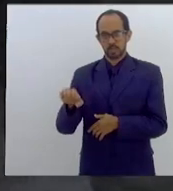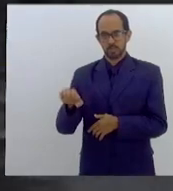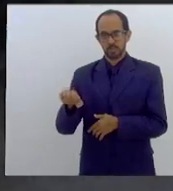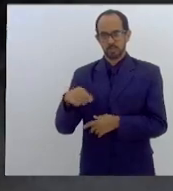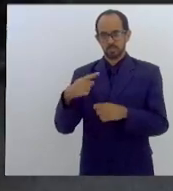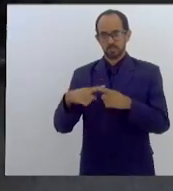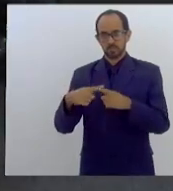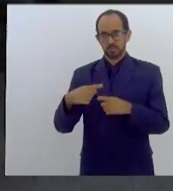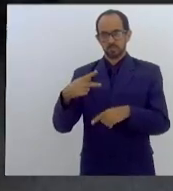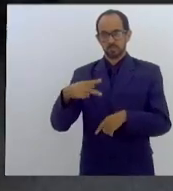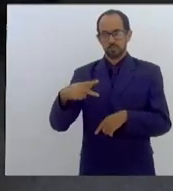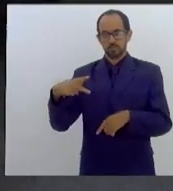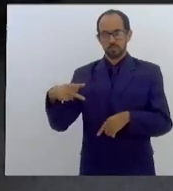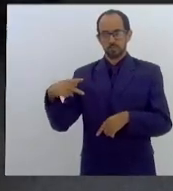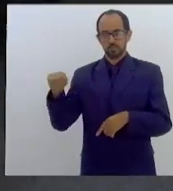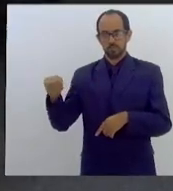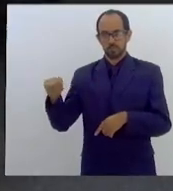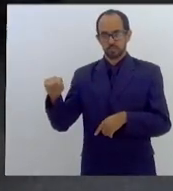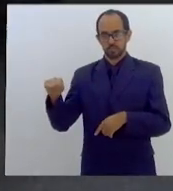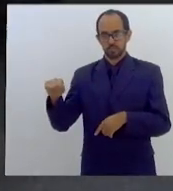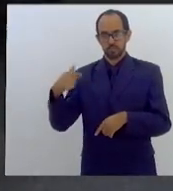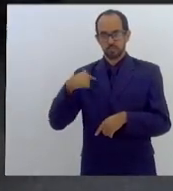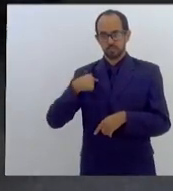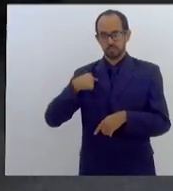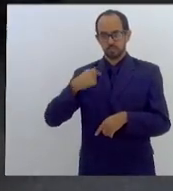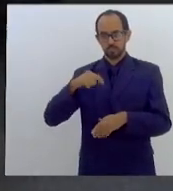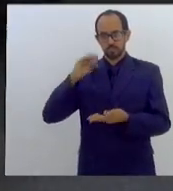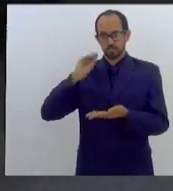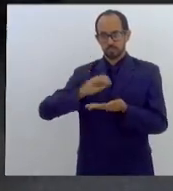PPA, eu arguí ao